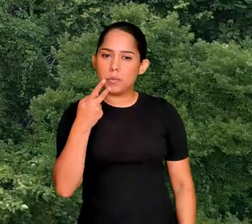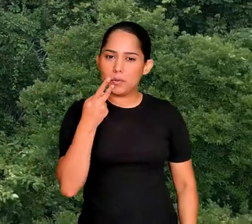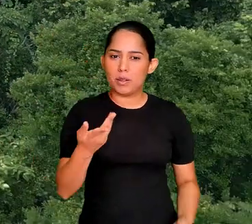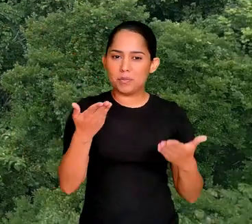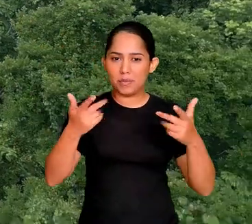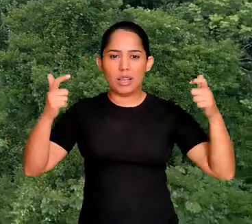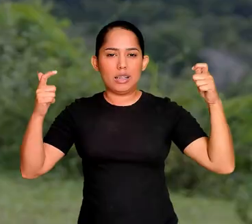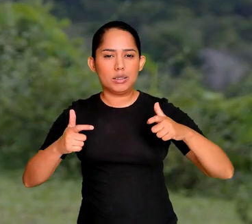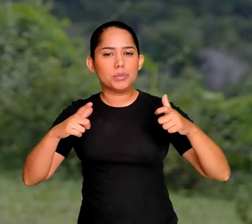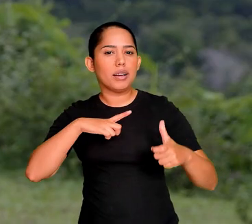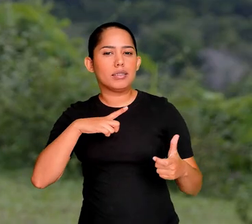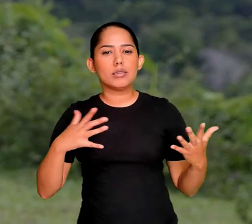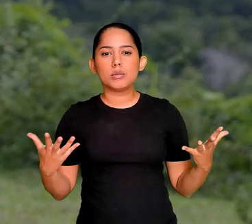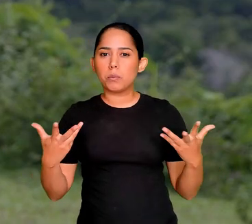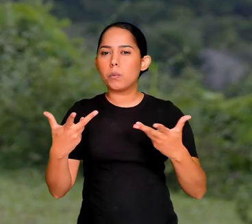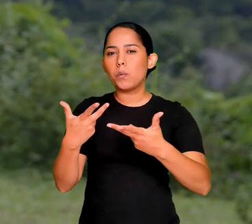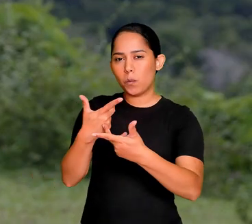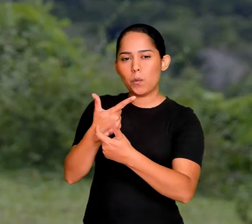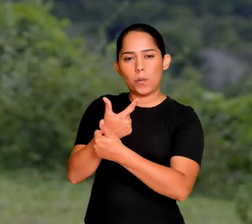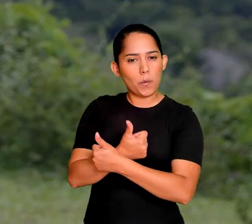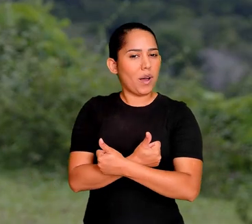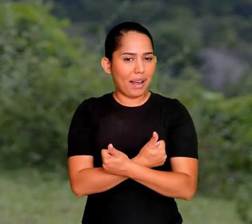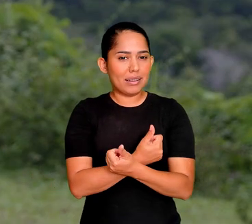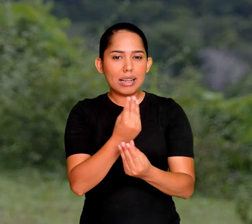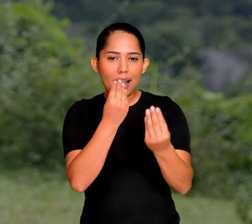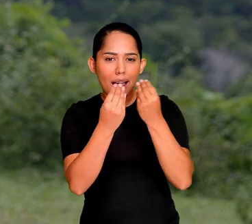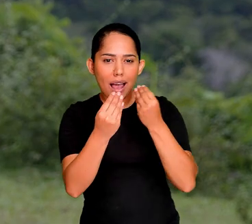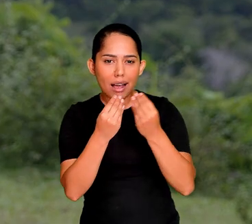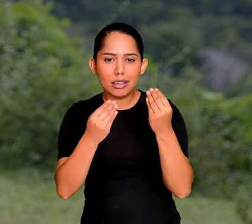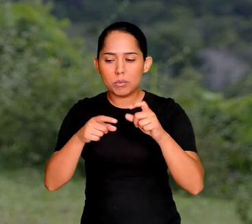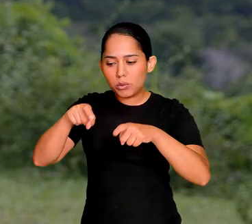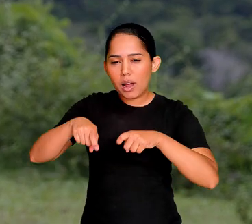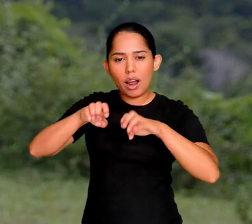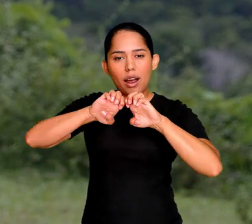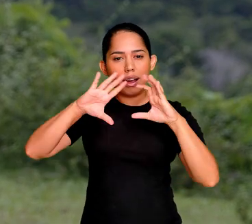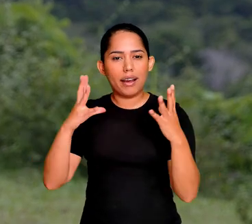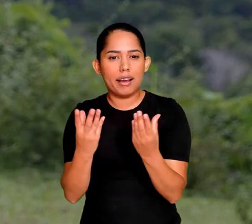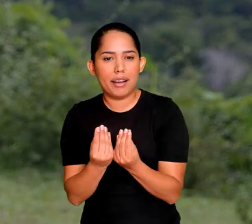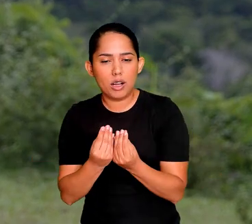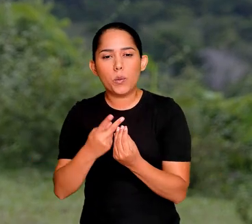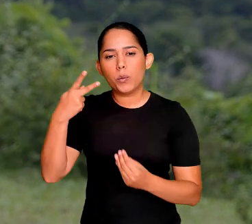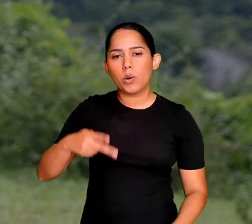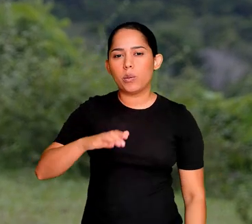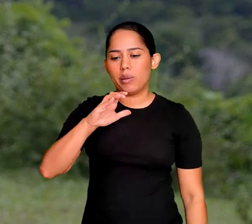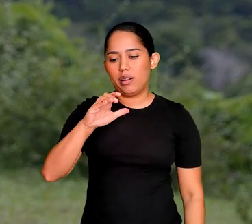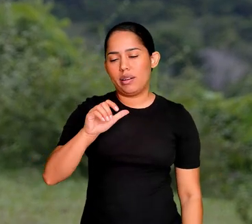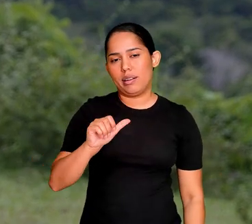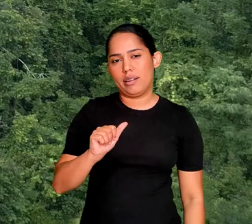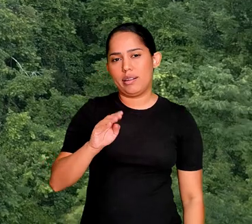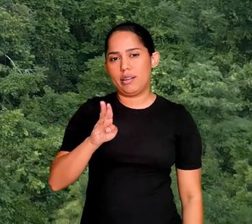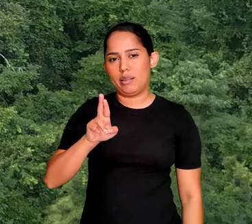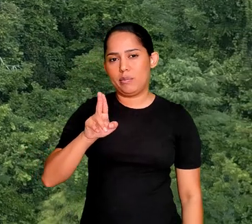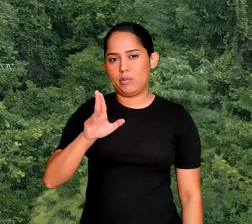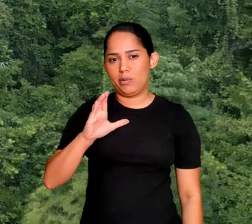que essa região tem a sua qualidade de produzir alimentos agroecológicos na forma da cabruca.